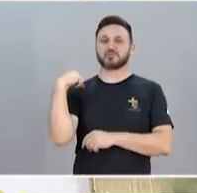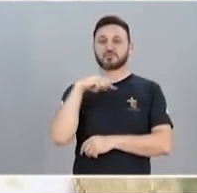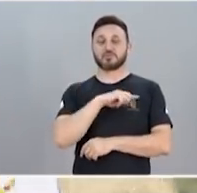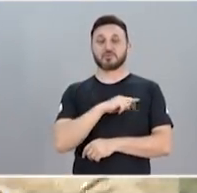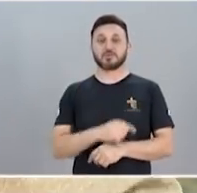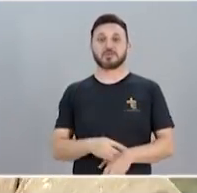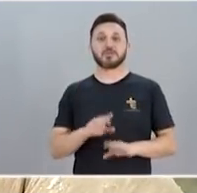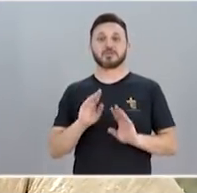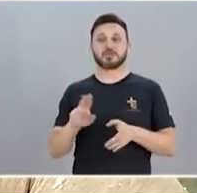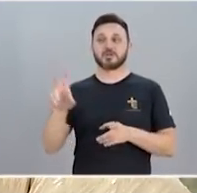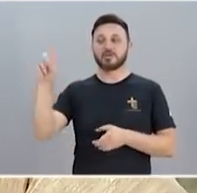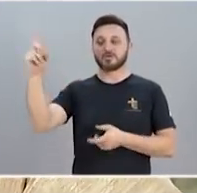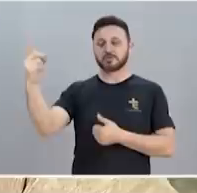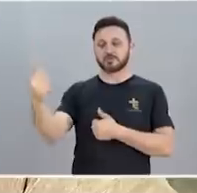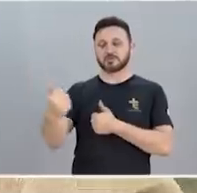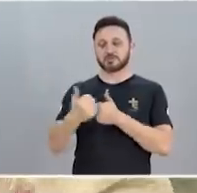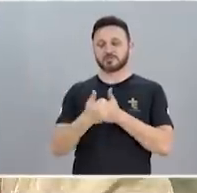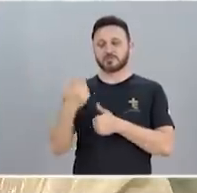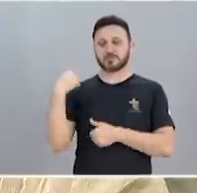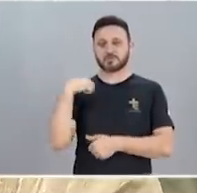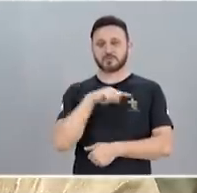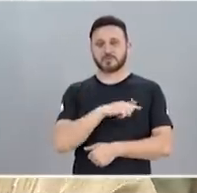já nos encontrou